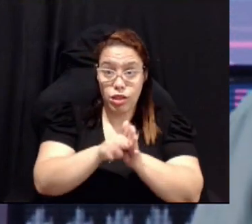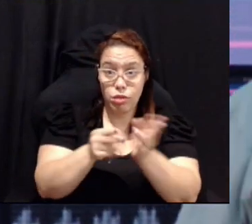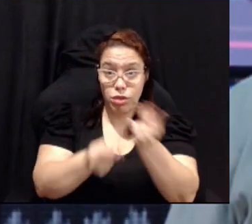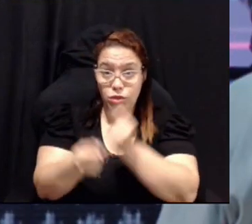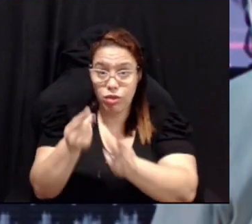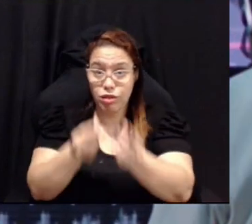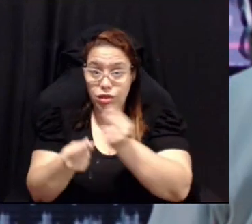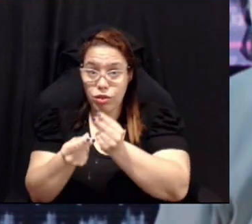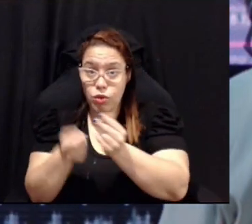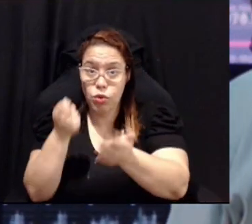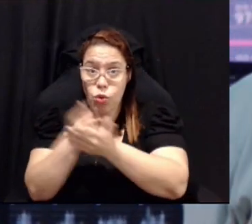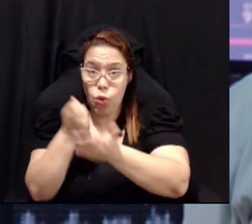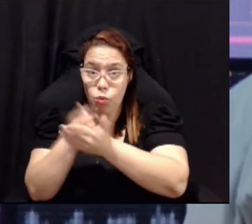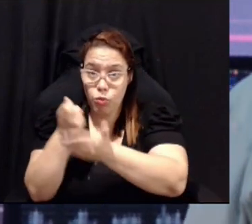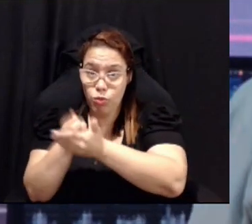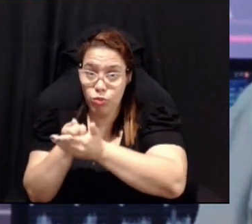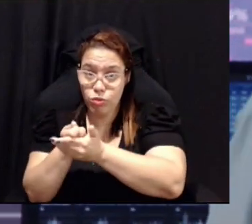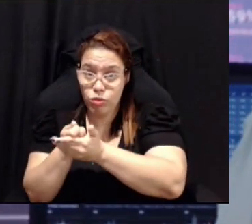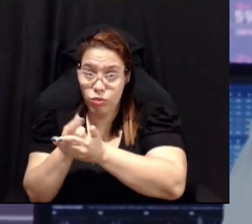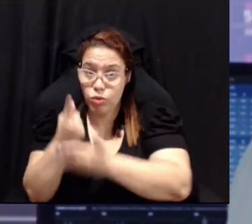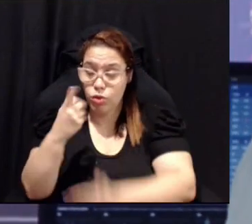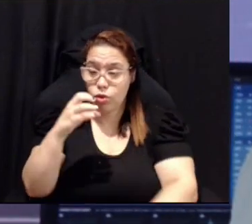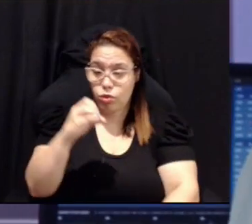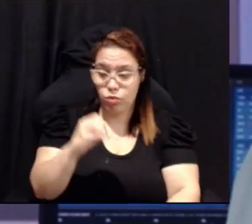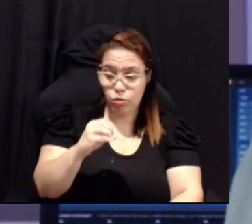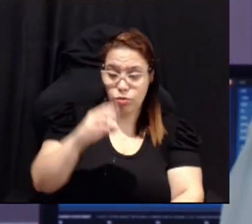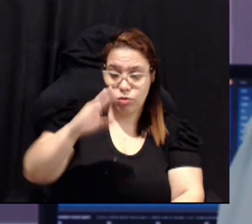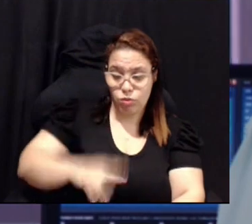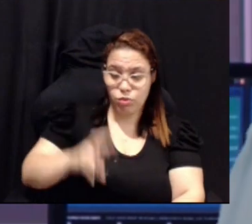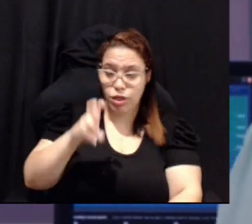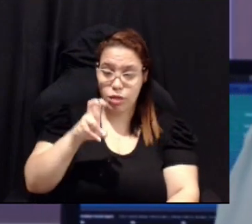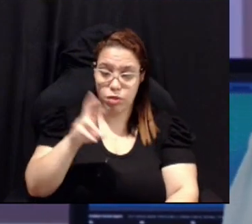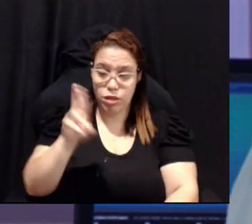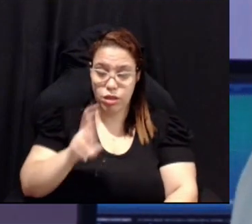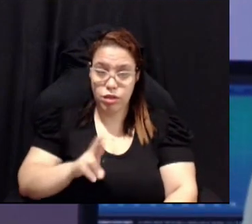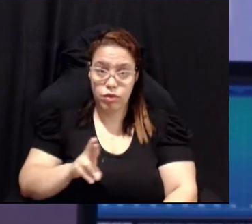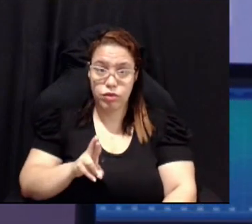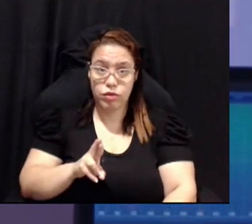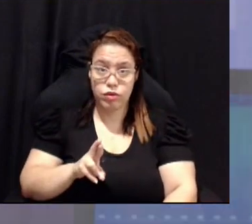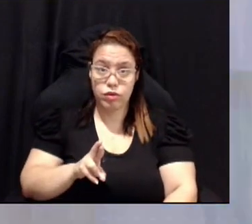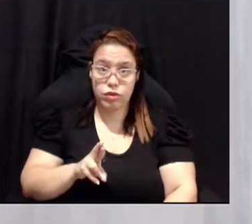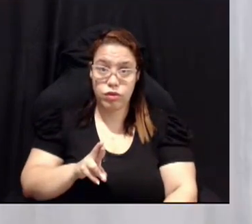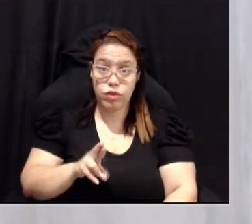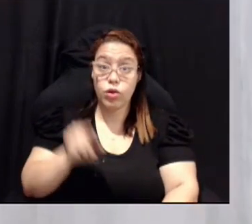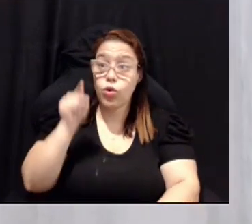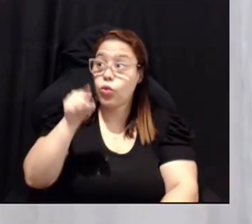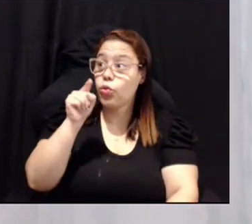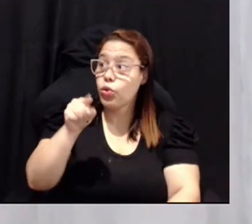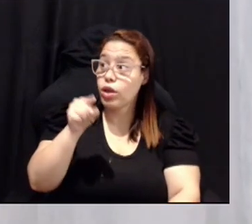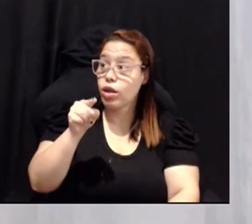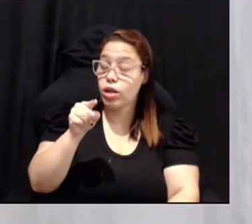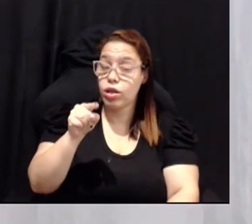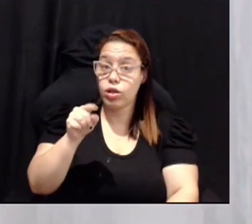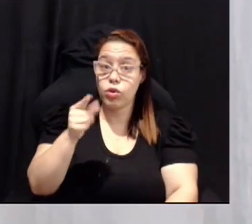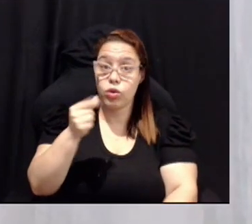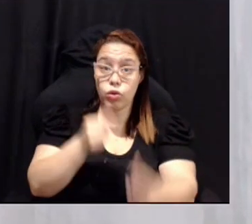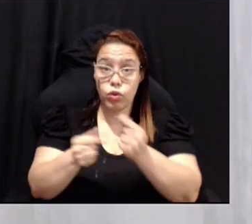uma ação por 10 e ela cai para 5, você, de fato, o seu dinheiro